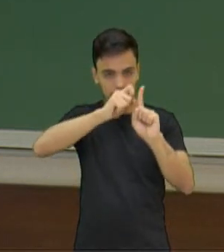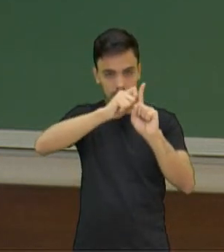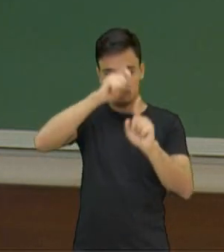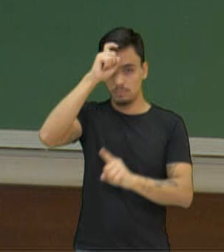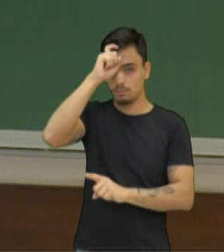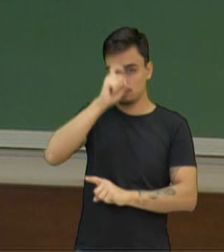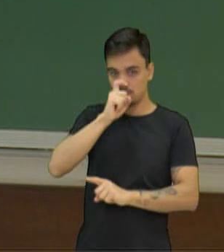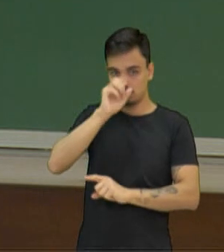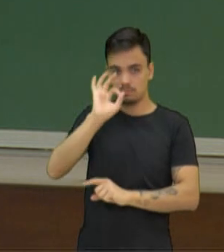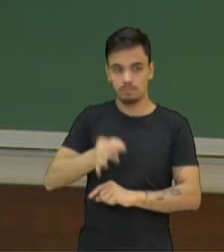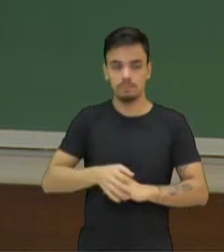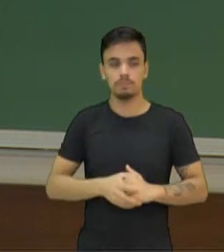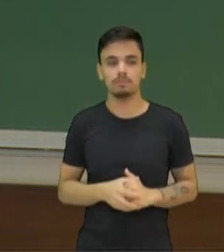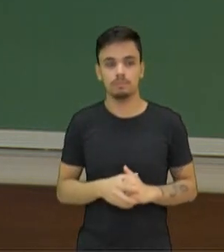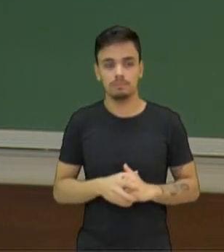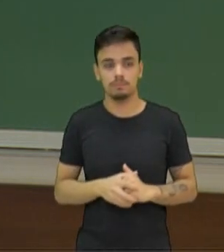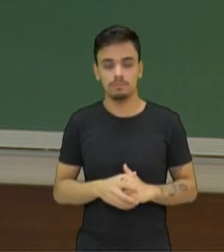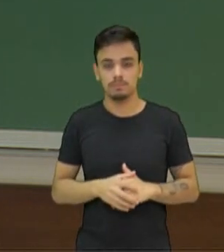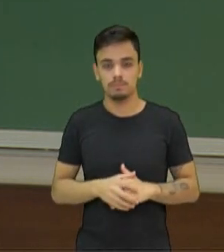então?